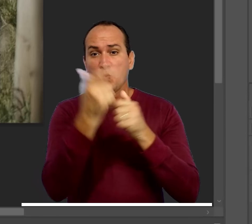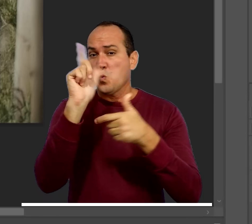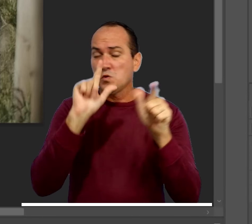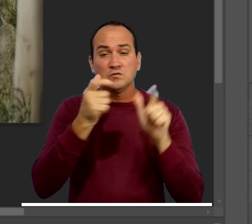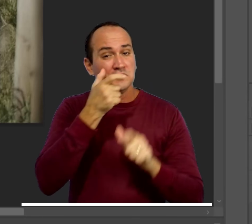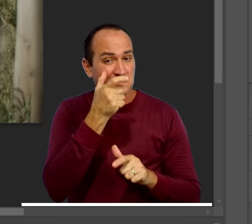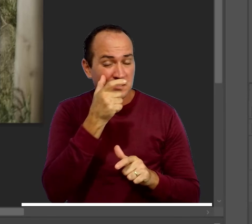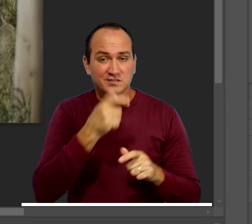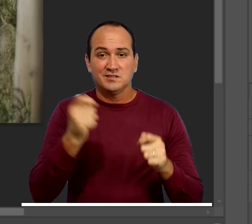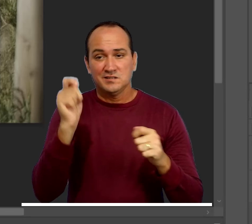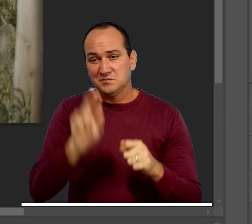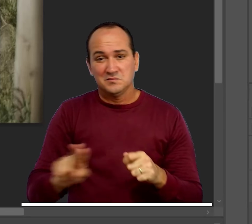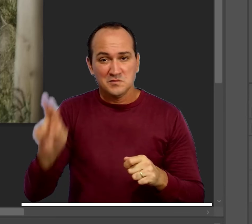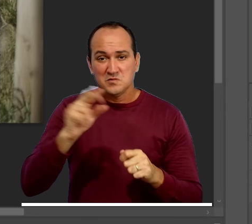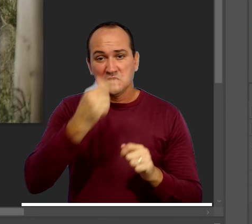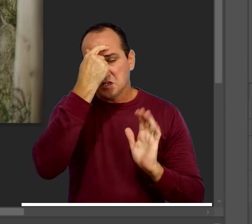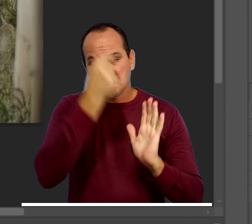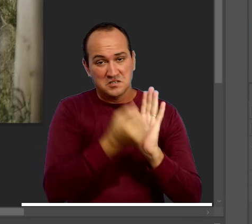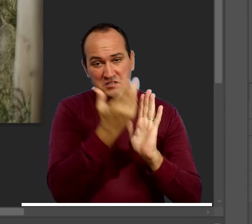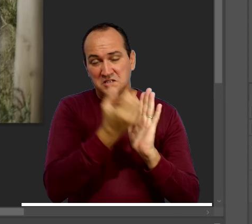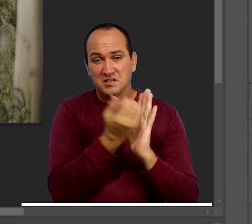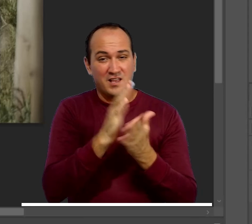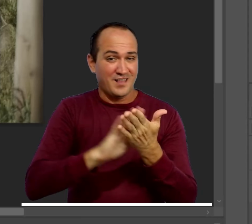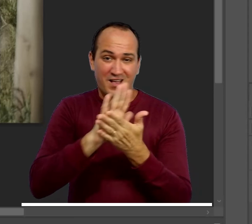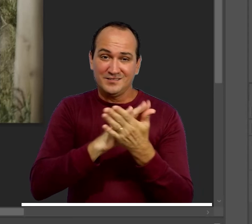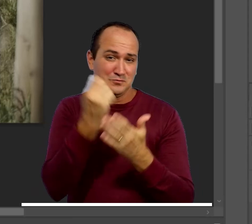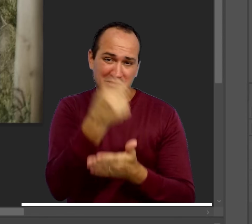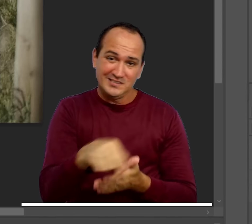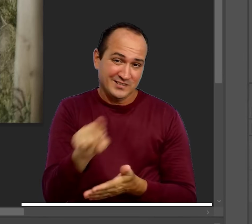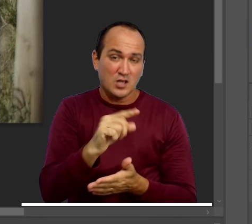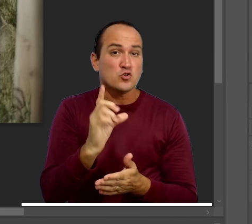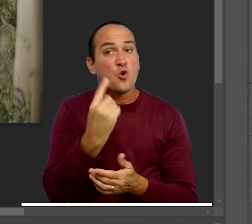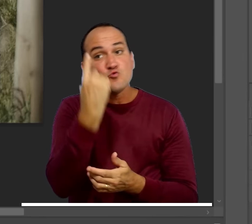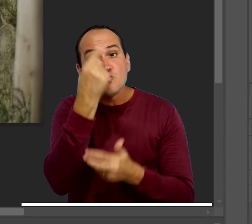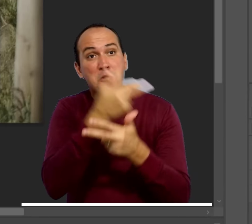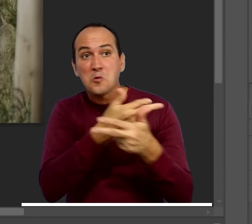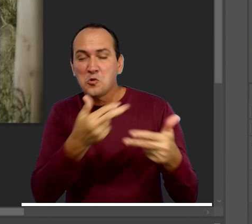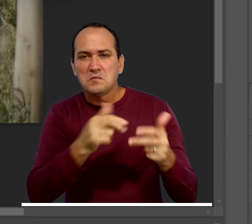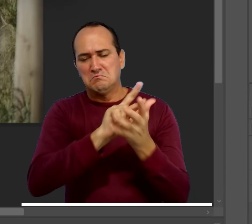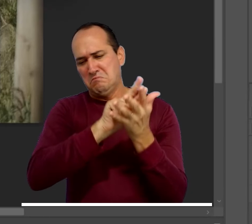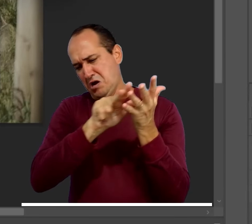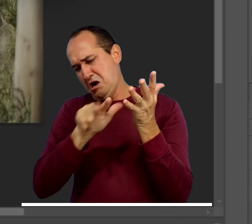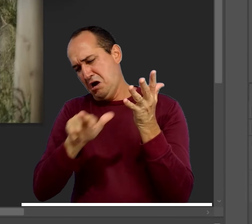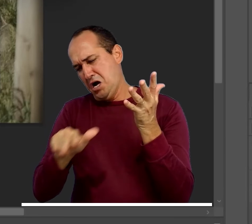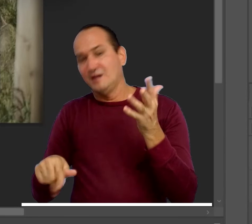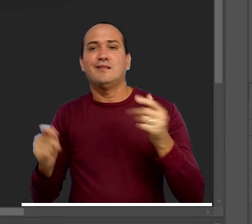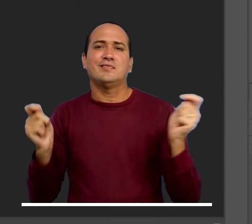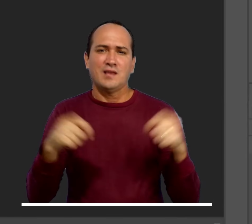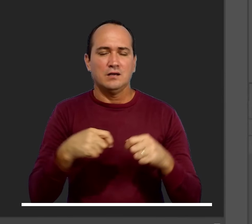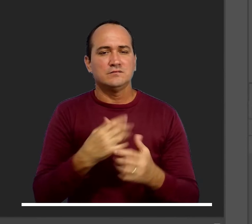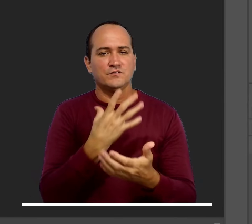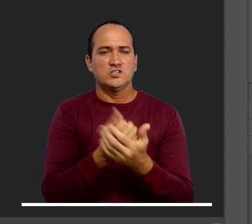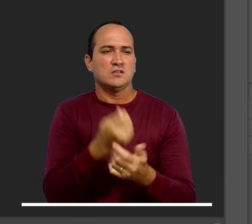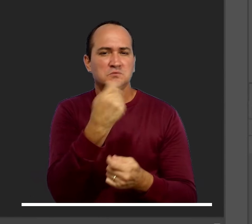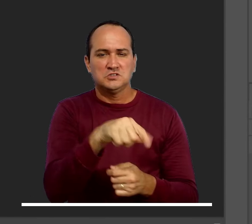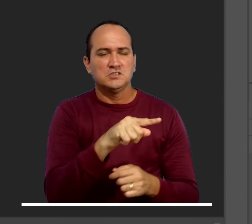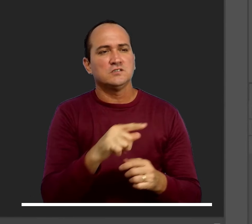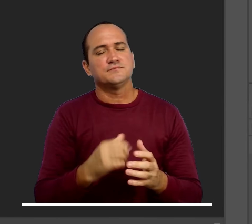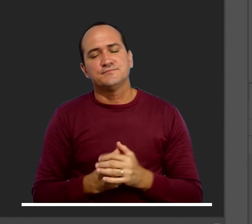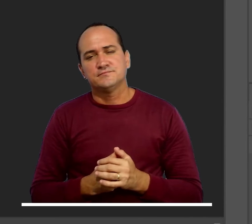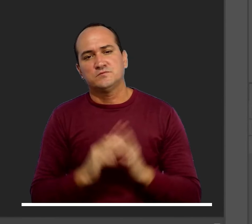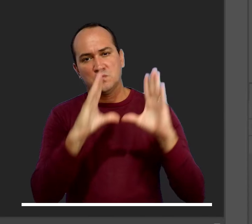mais interessantes e sem precisar utilizar a inteligência artificial, tá? Aqui foi só uma das possibilidades. Vou fechar aqui sem salvar, porque eu já salvei a minha imagem